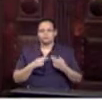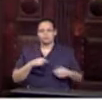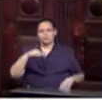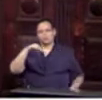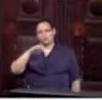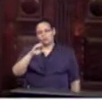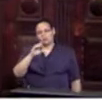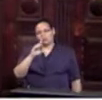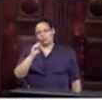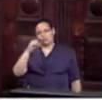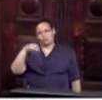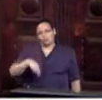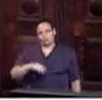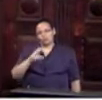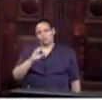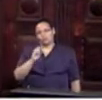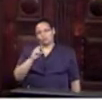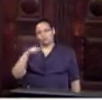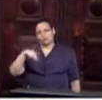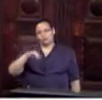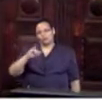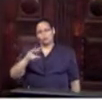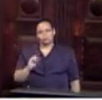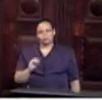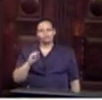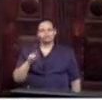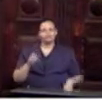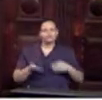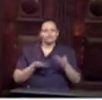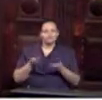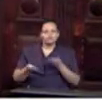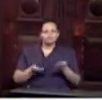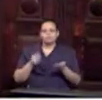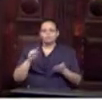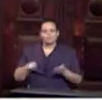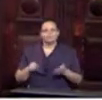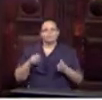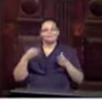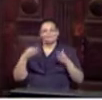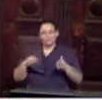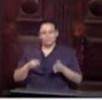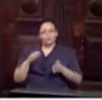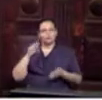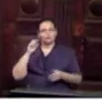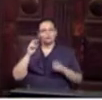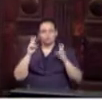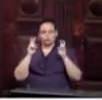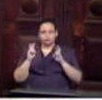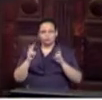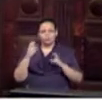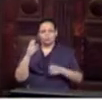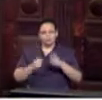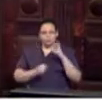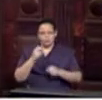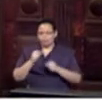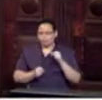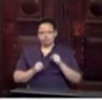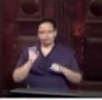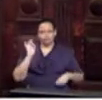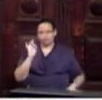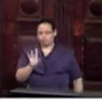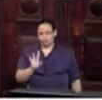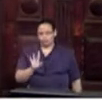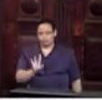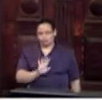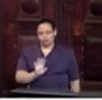Carneiro. Estava se tratando exclusivamente da cadeia produtiva do leite, cadeia láctea. Só.